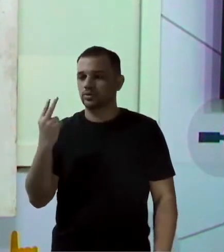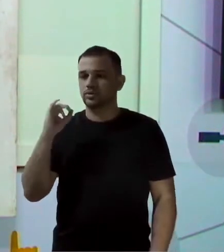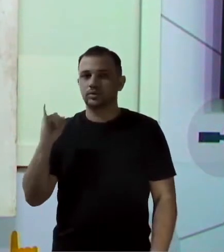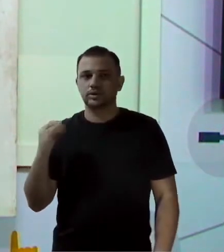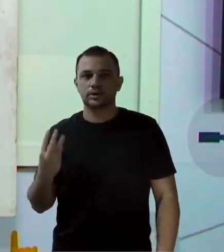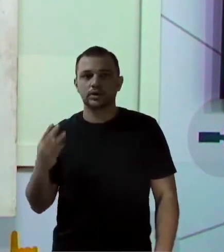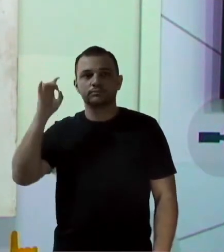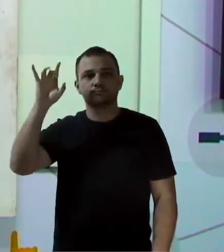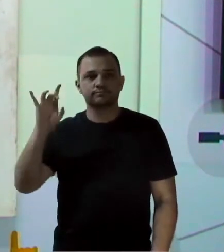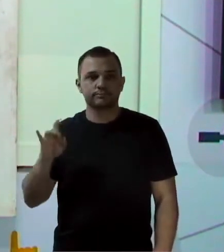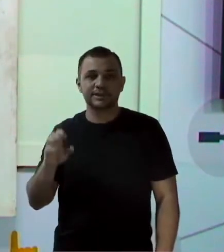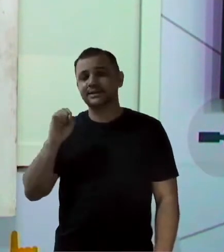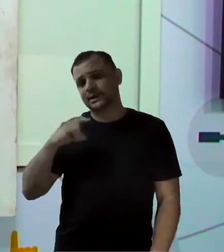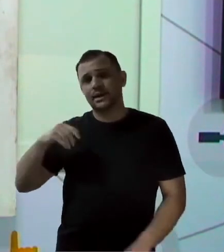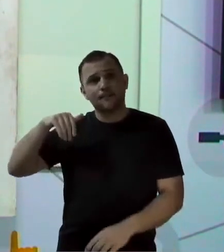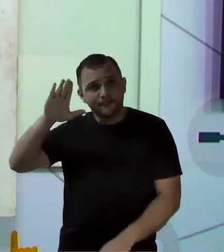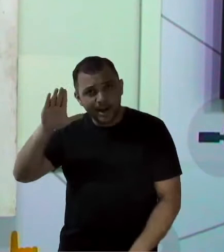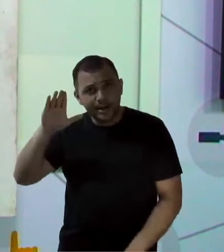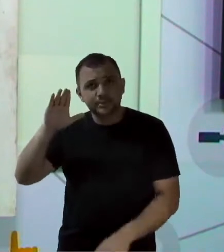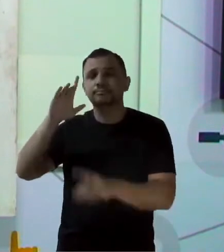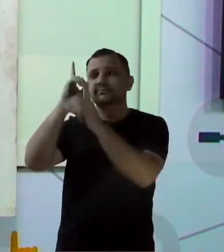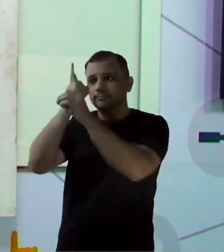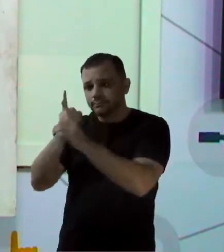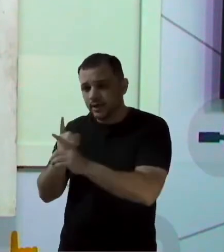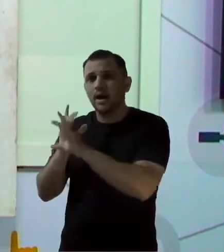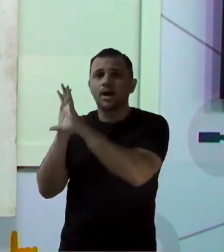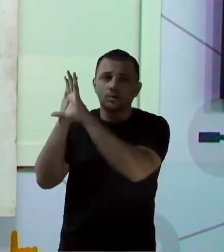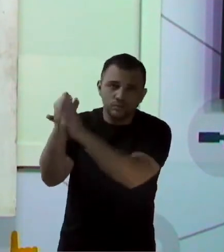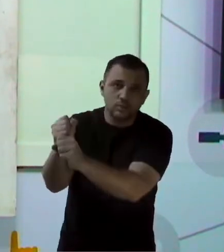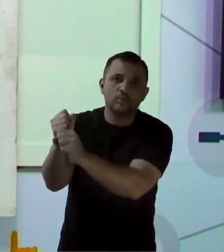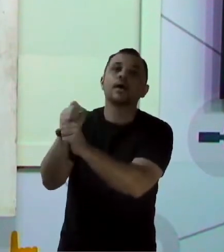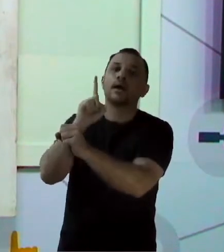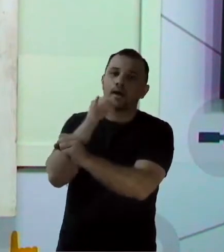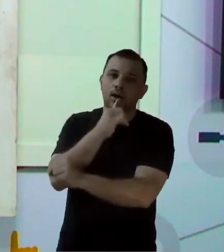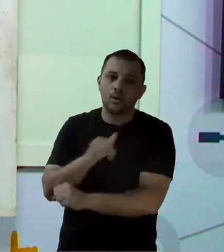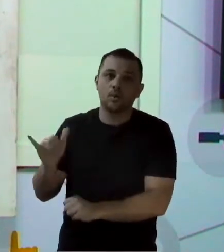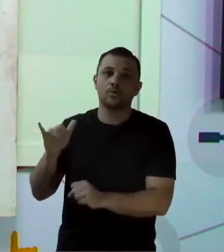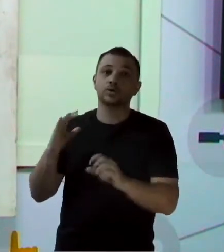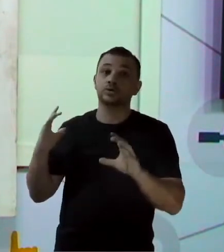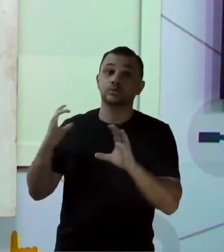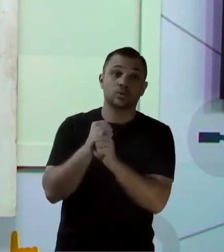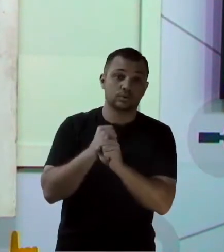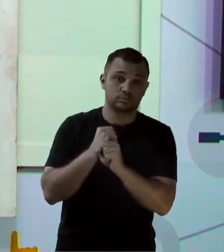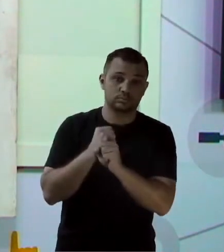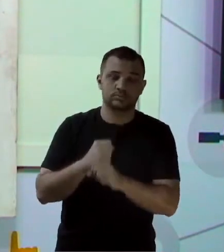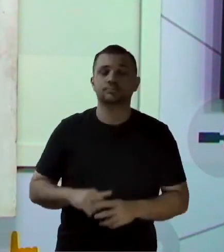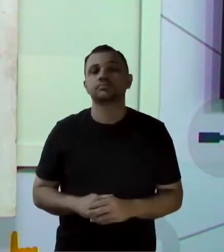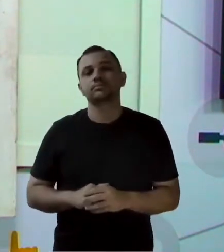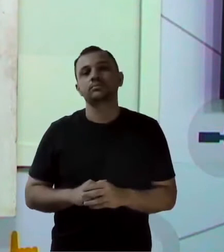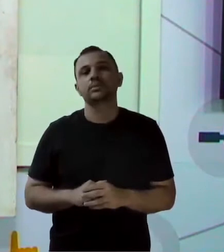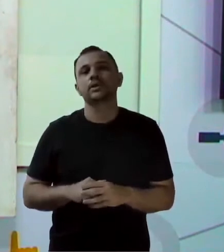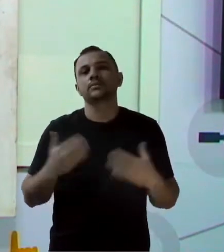IN. Então, preste atenção numa coisa. Ainda há pouco, nesse circuito aqui, em série, eu falei